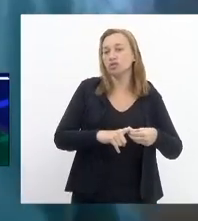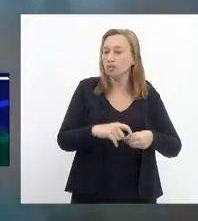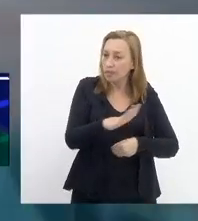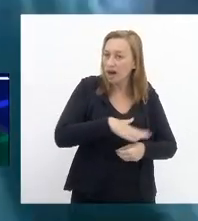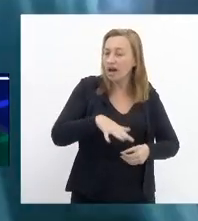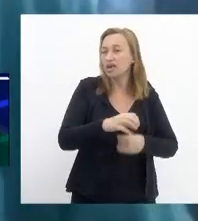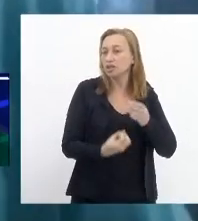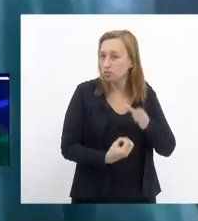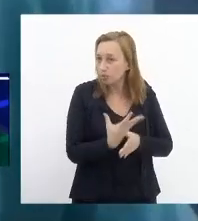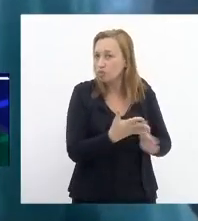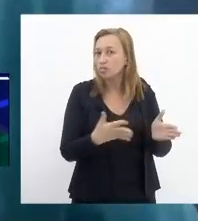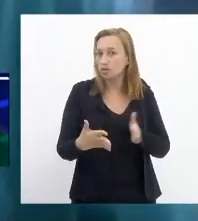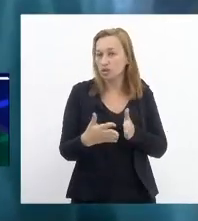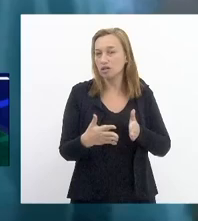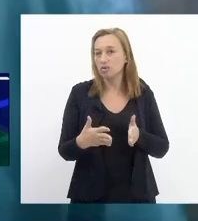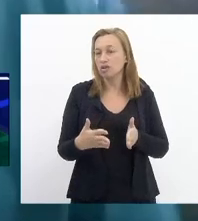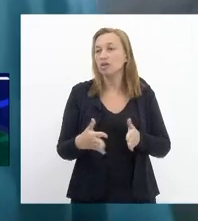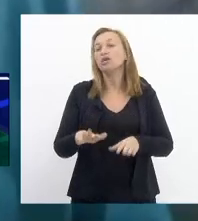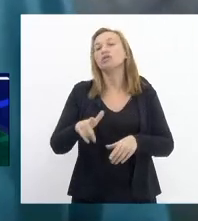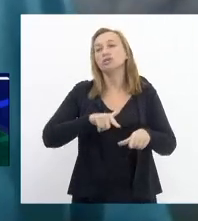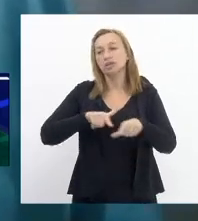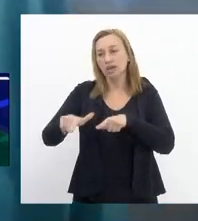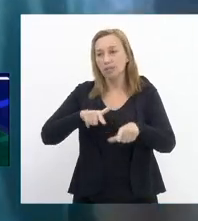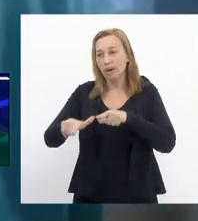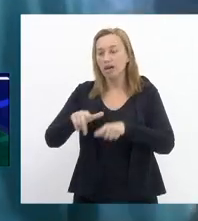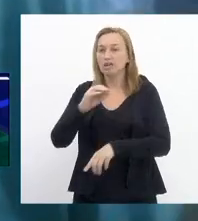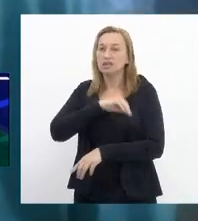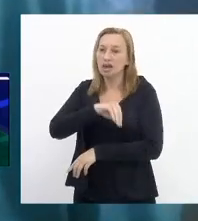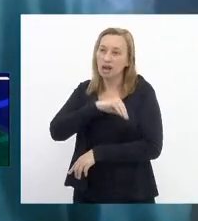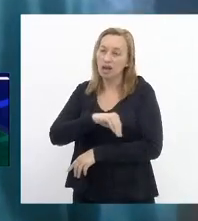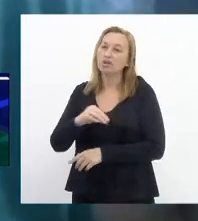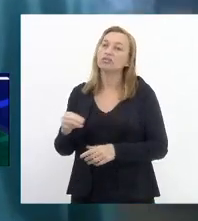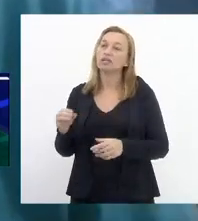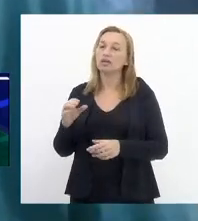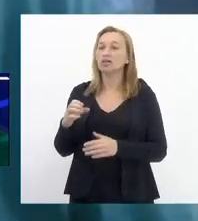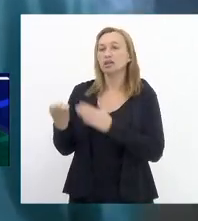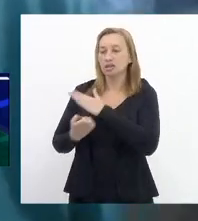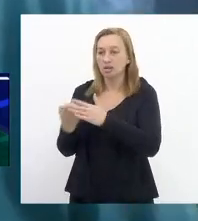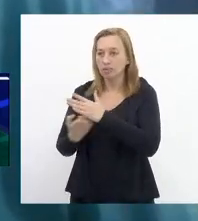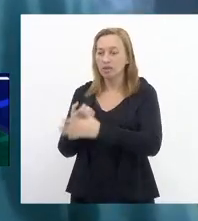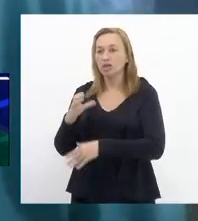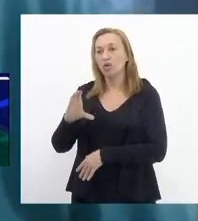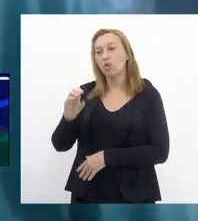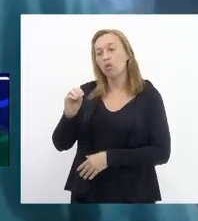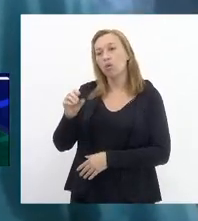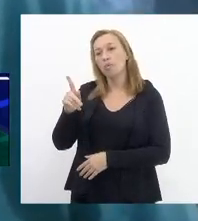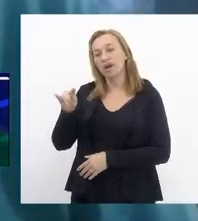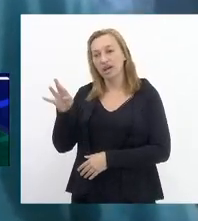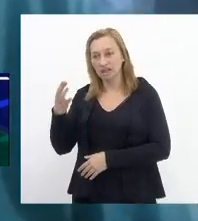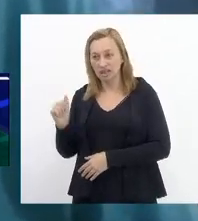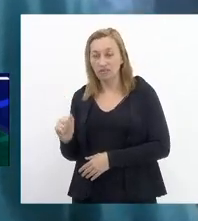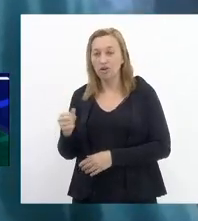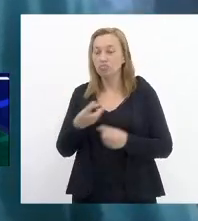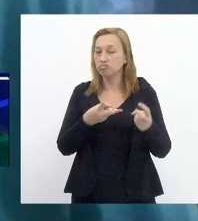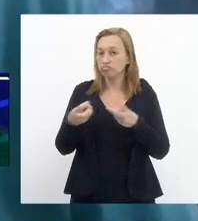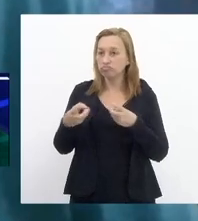meio tempo, gerando emprego e renda nas cooperativas. Eu recebi várias